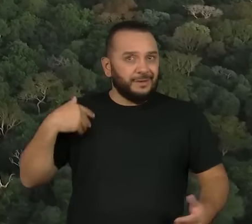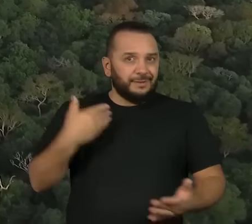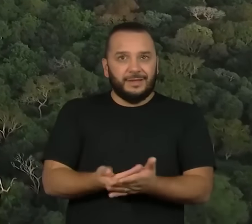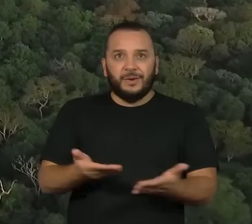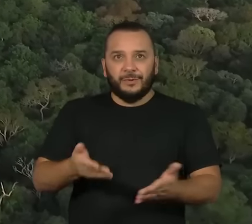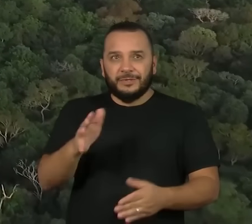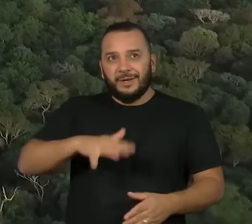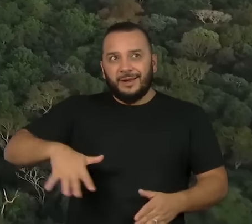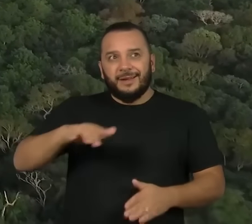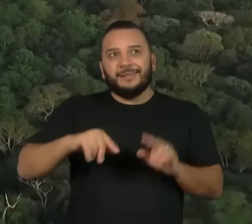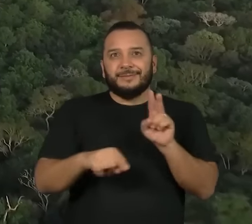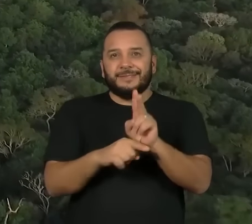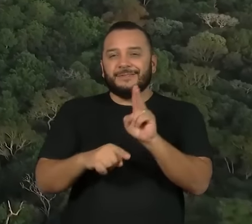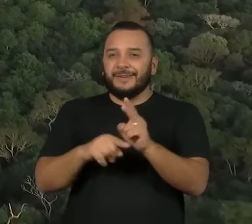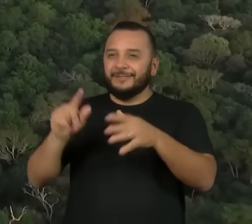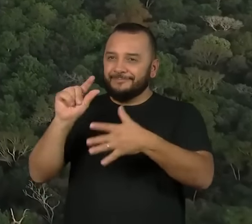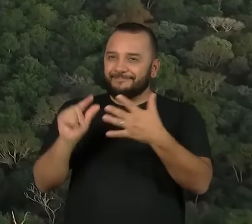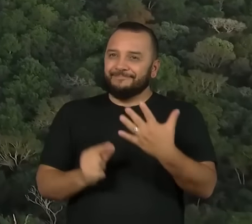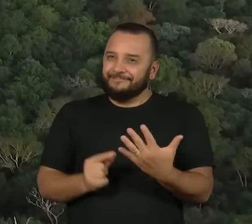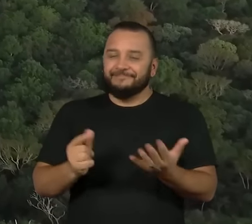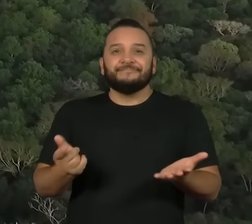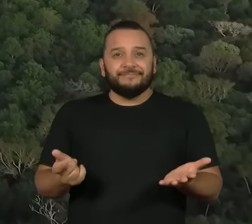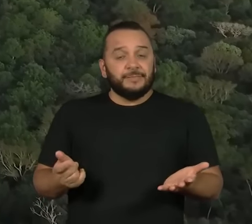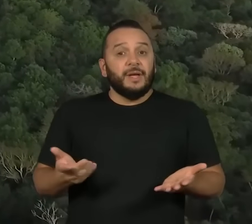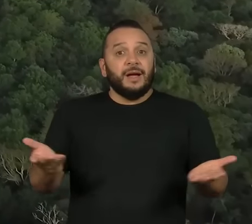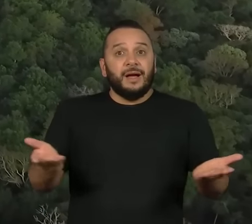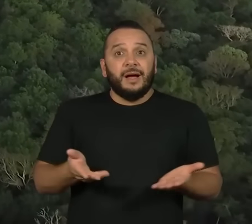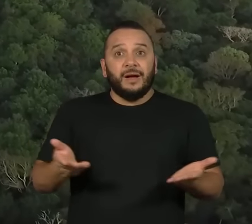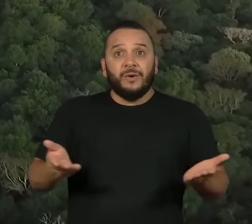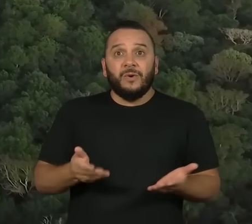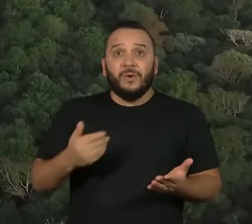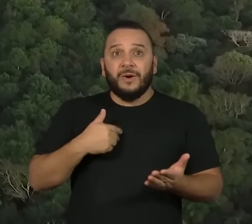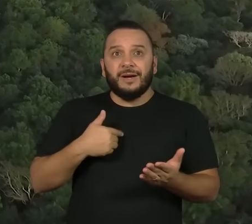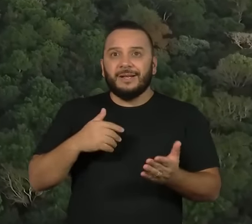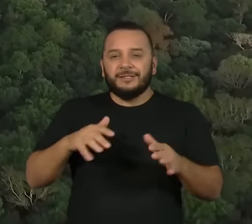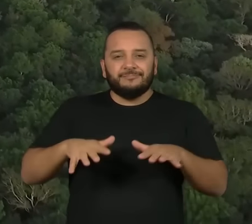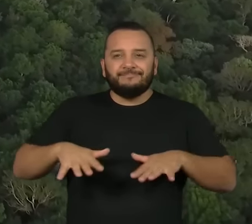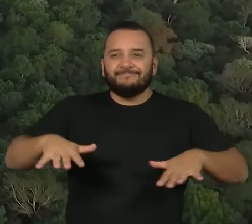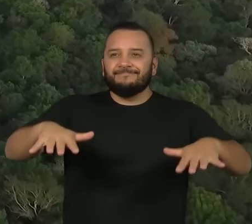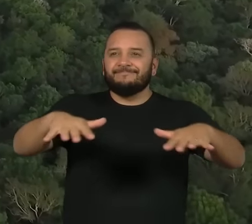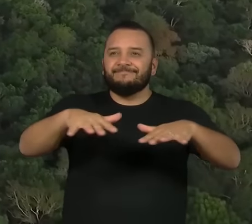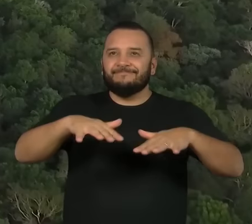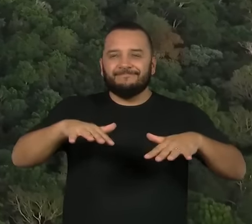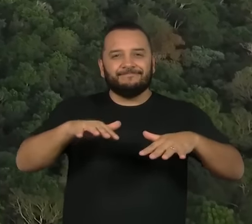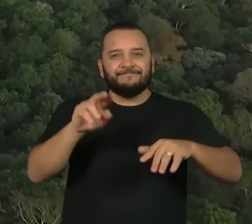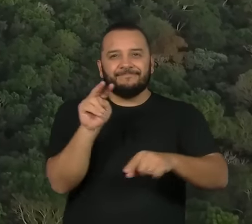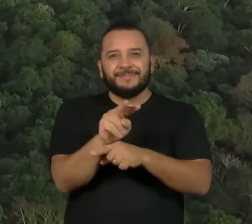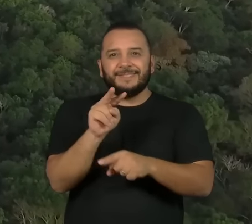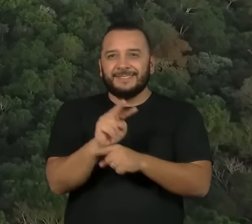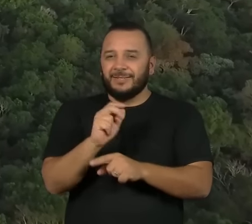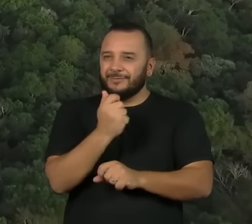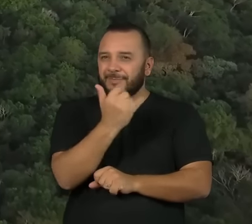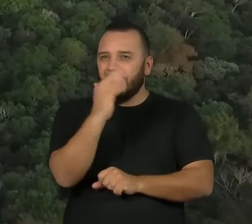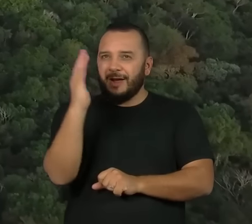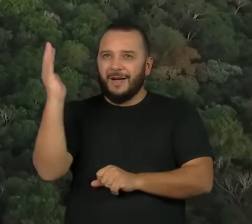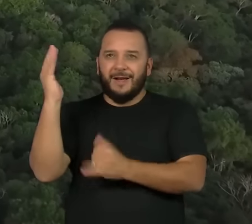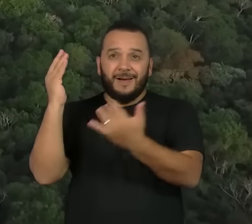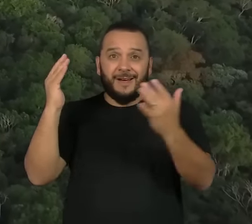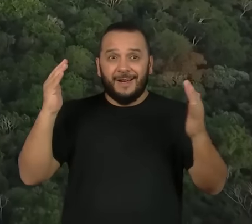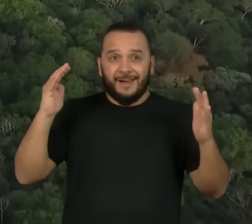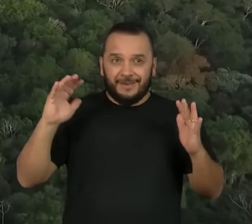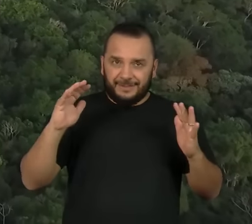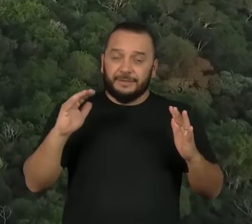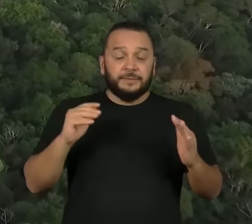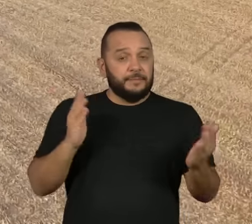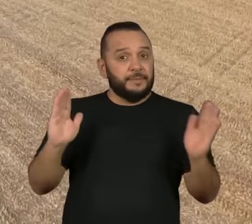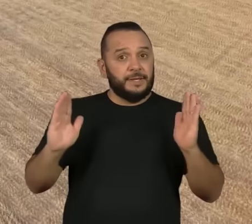área preservada de Mata Atlântica está praticamente isolada, cercada por plantações que, dependendo do